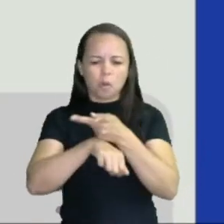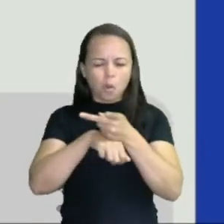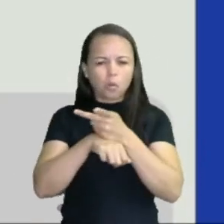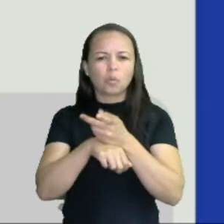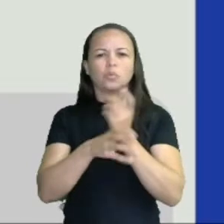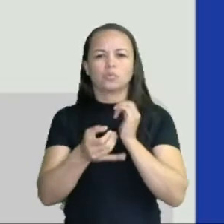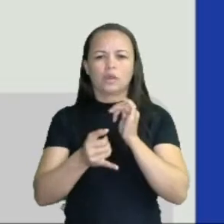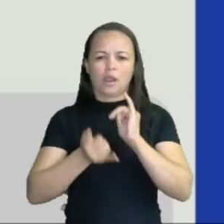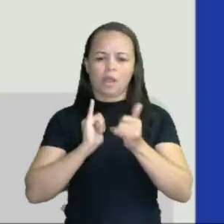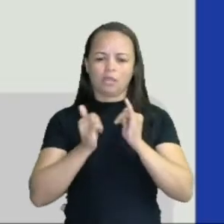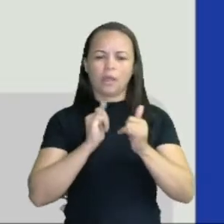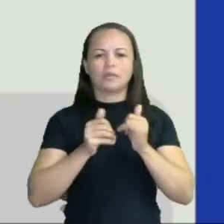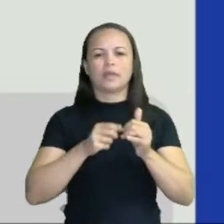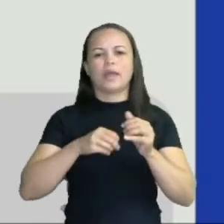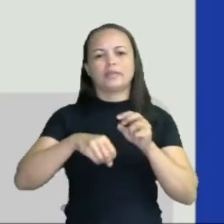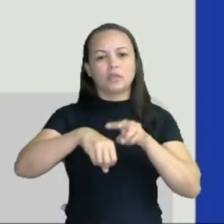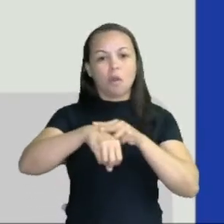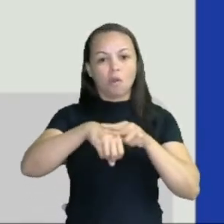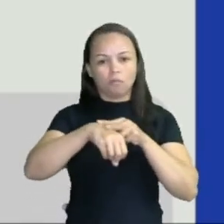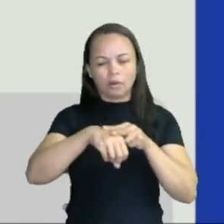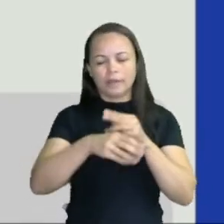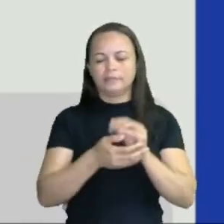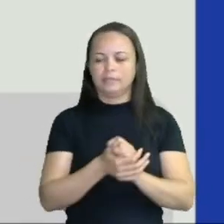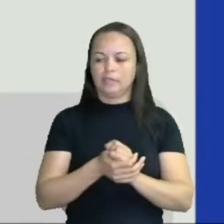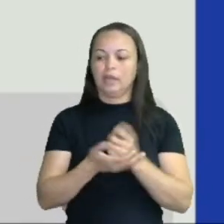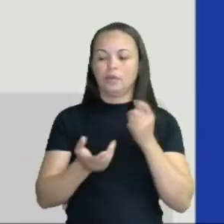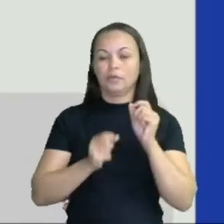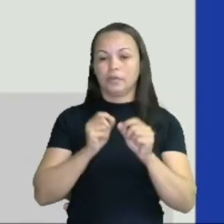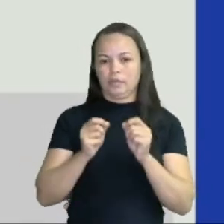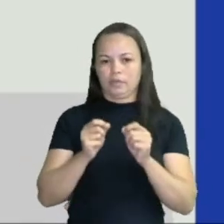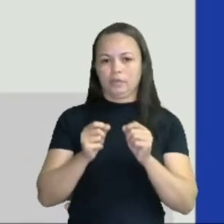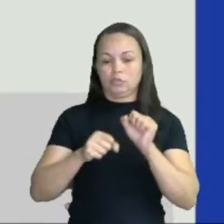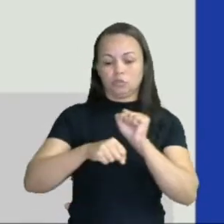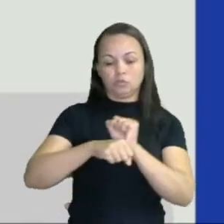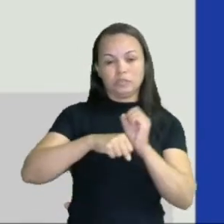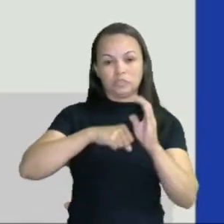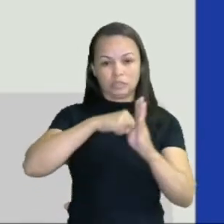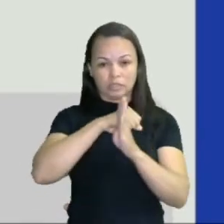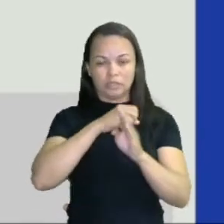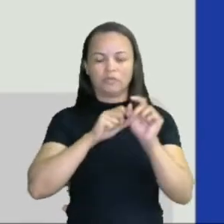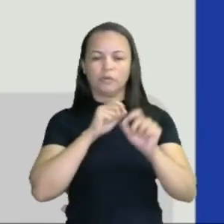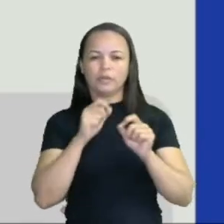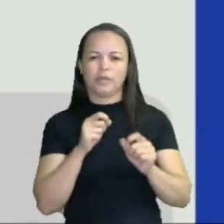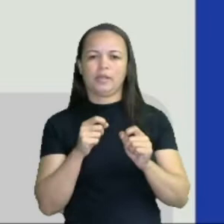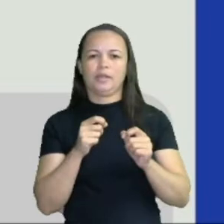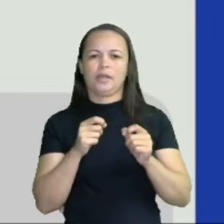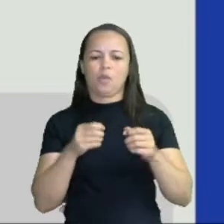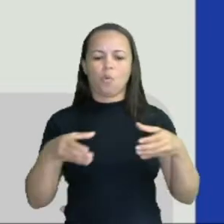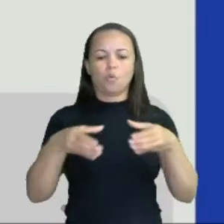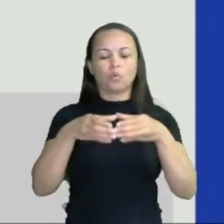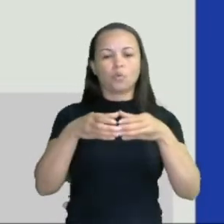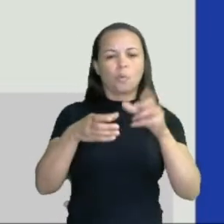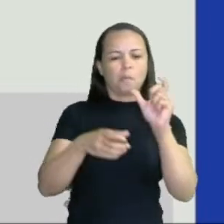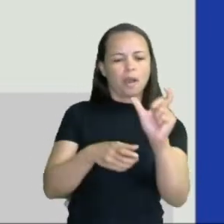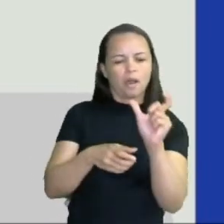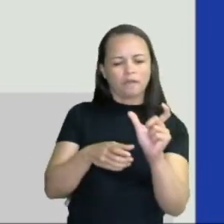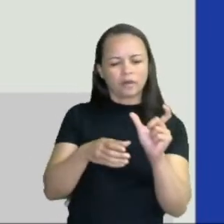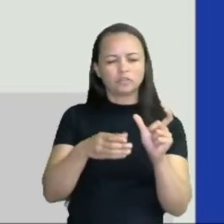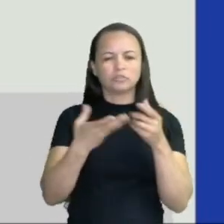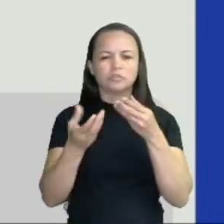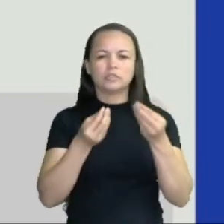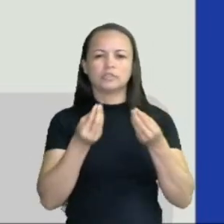um primeiro significado aqui. Classe de palavras que dá nome aos seres, objetos,